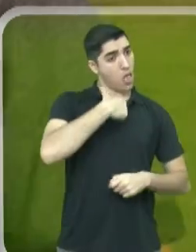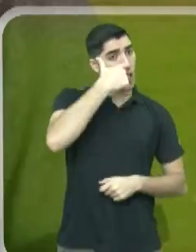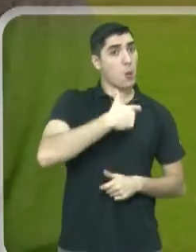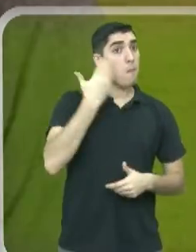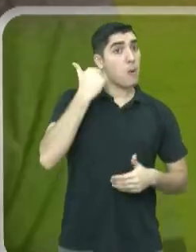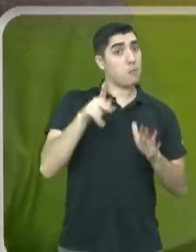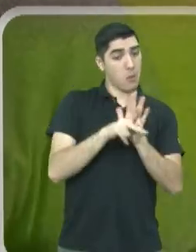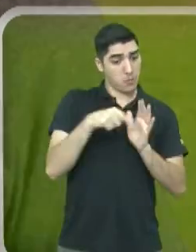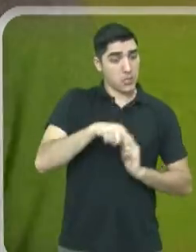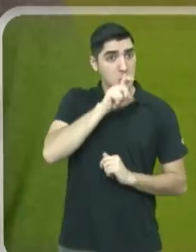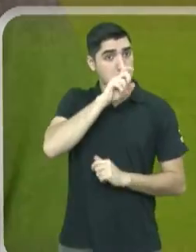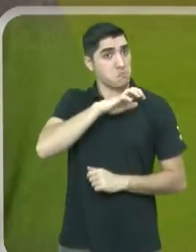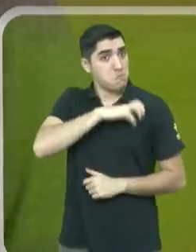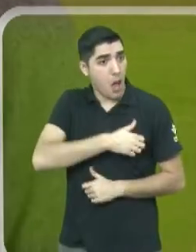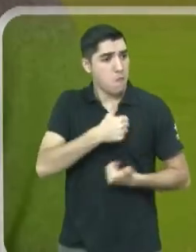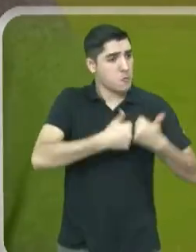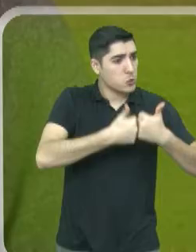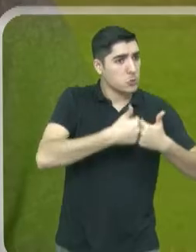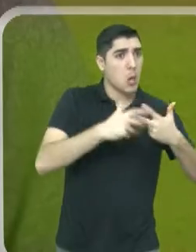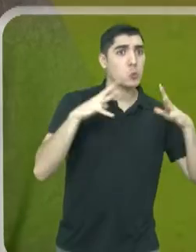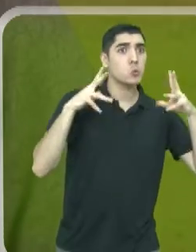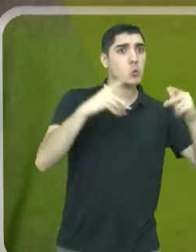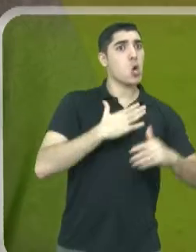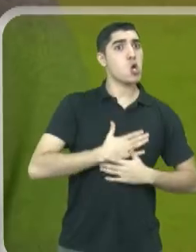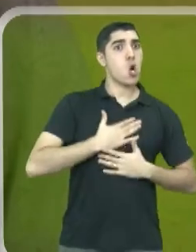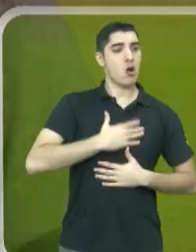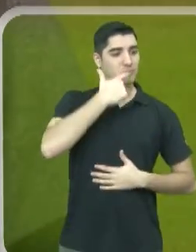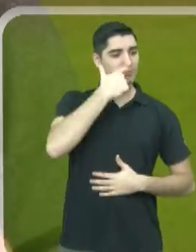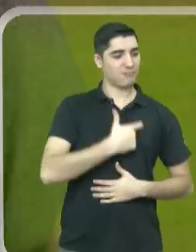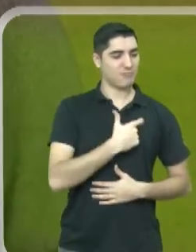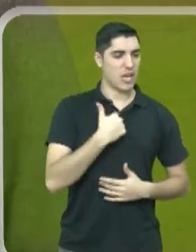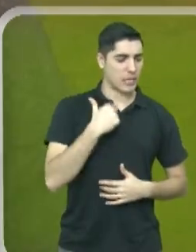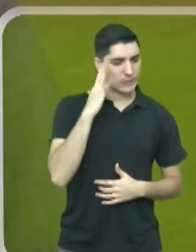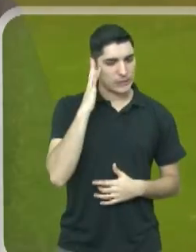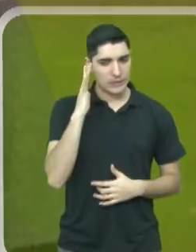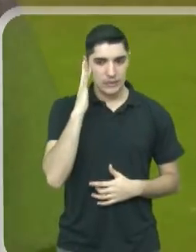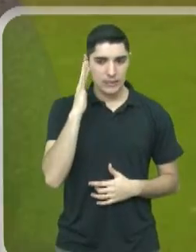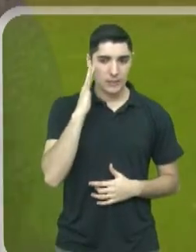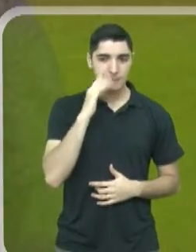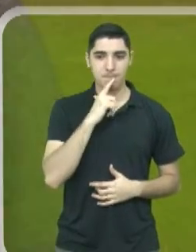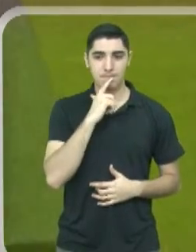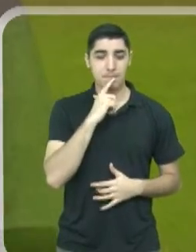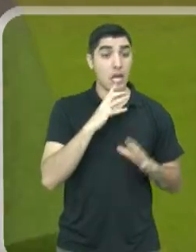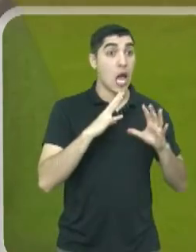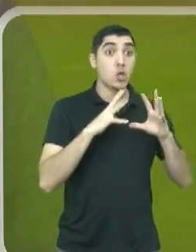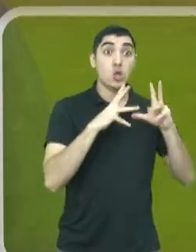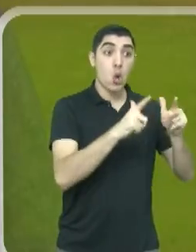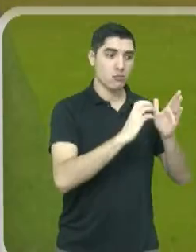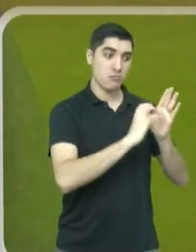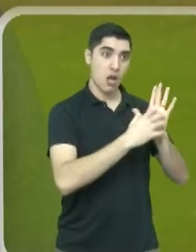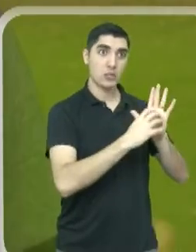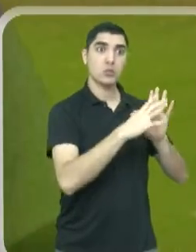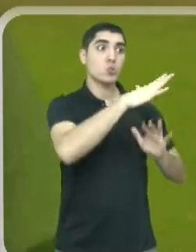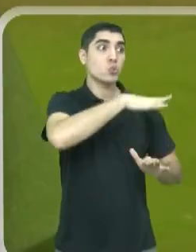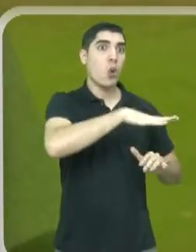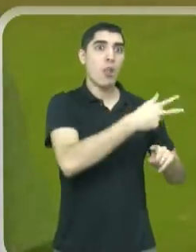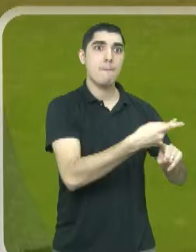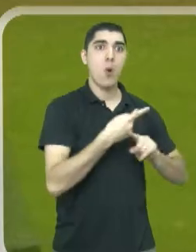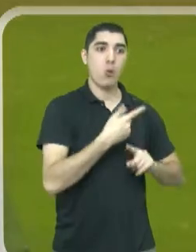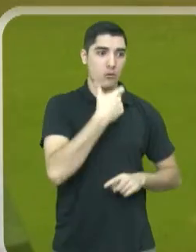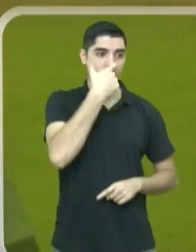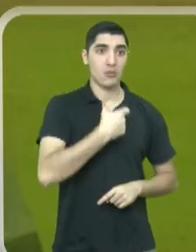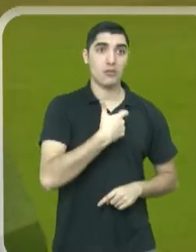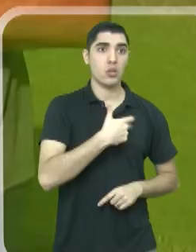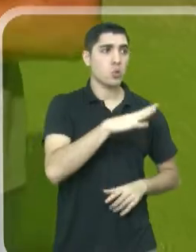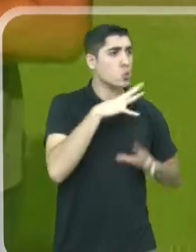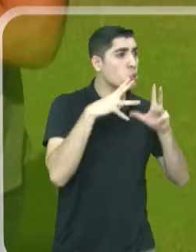futebol, né, por toda a carreira. Mas todos os partidos me procuraram, todos que têm vereadores na